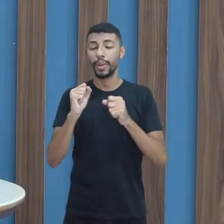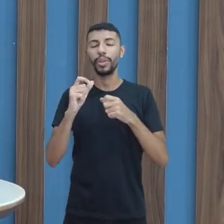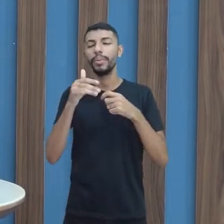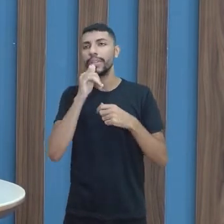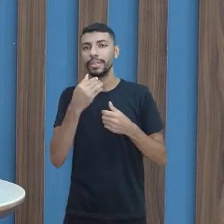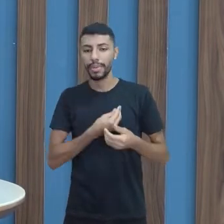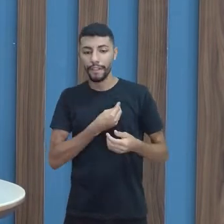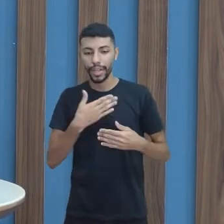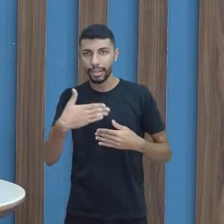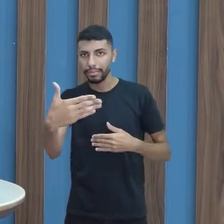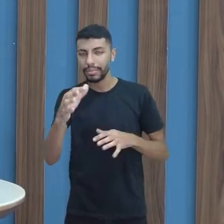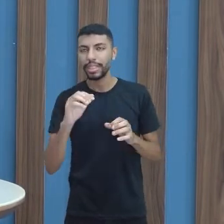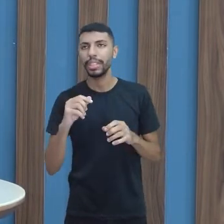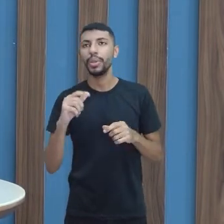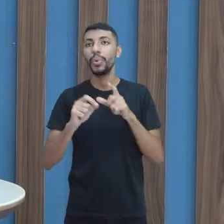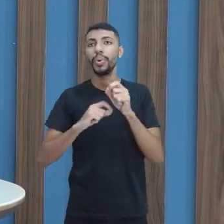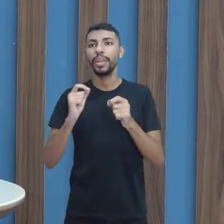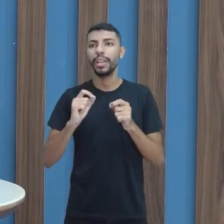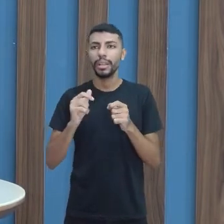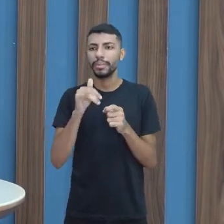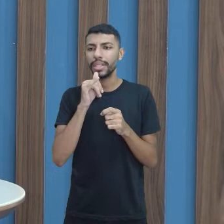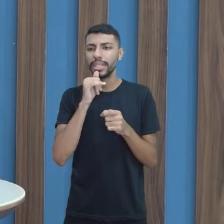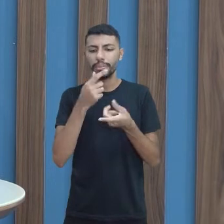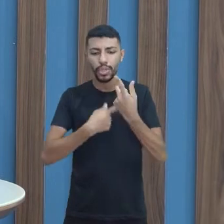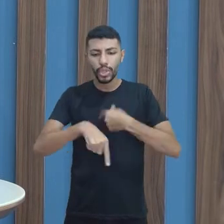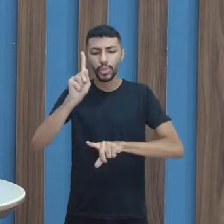e curando as nossas